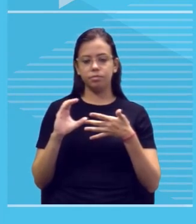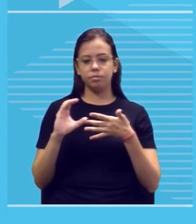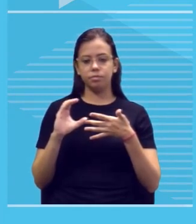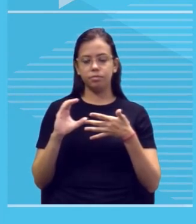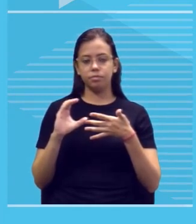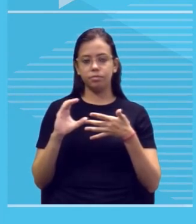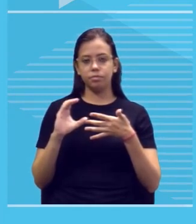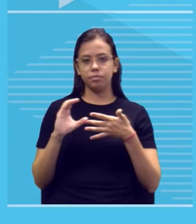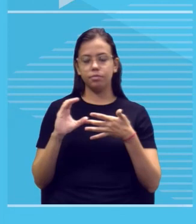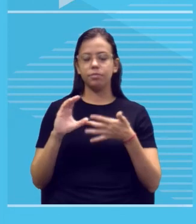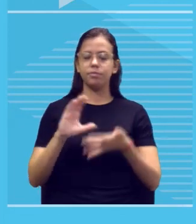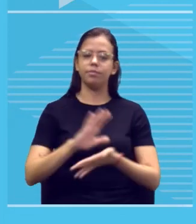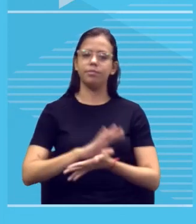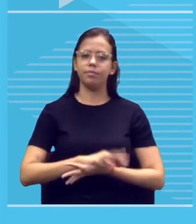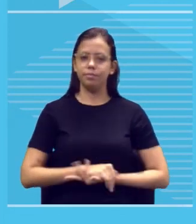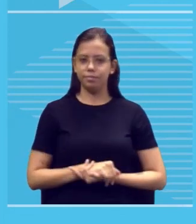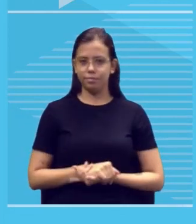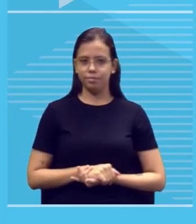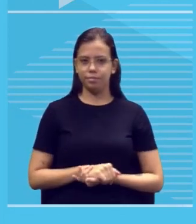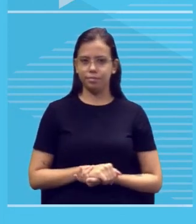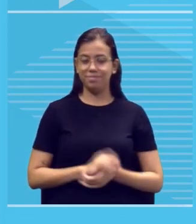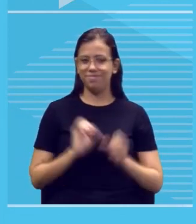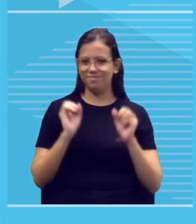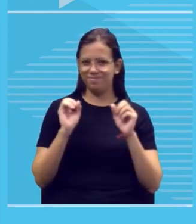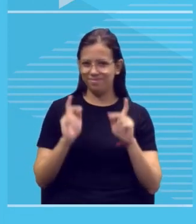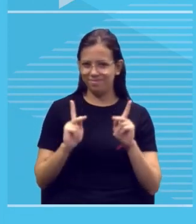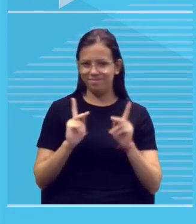e renovação da percepção ok